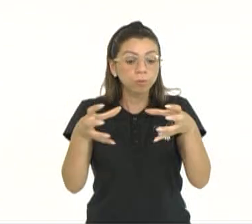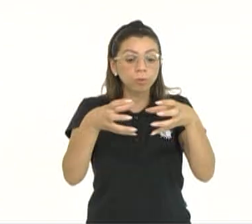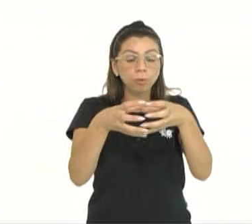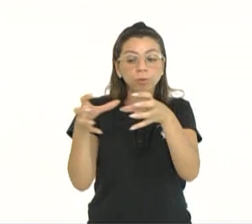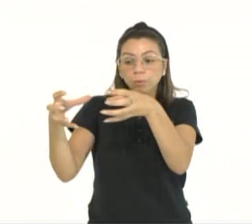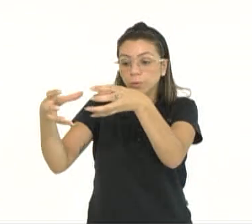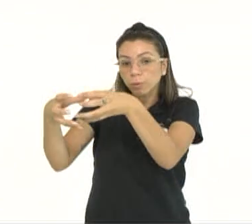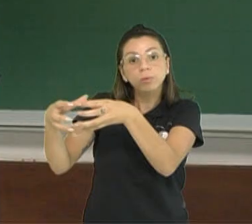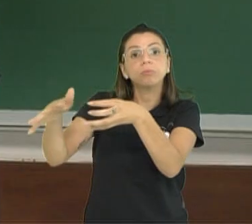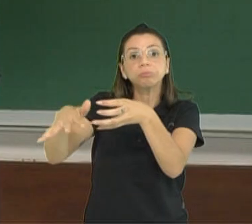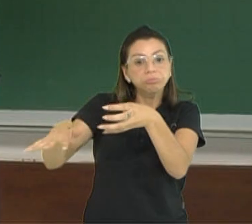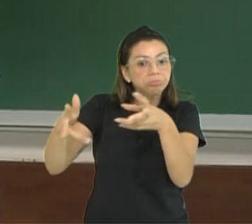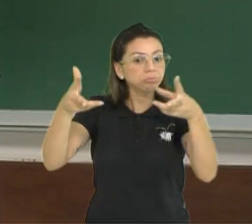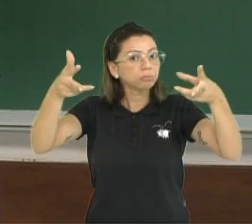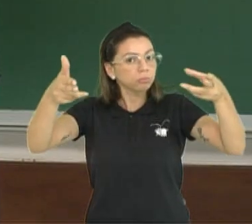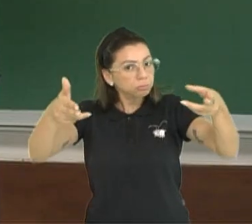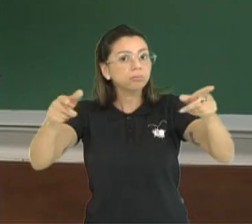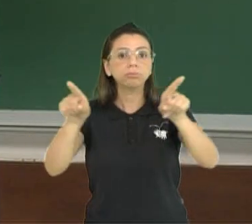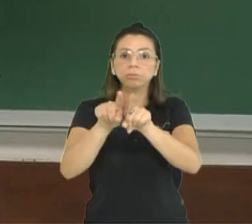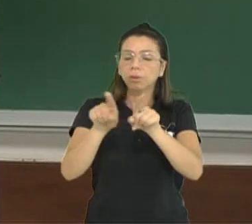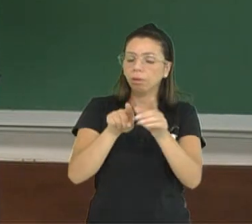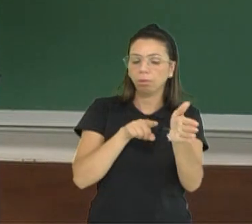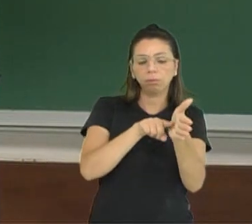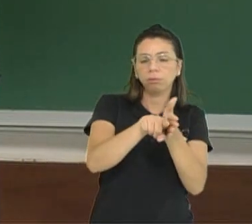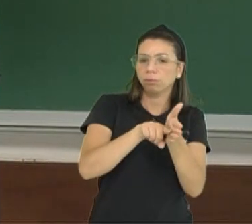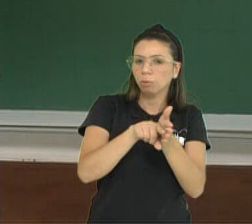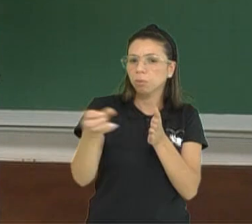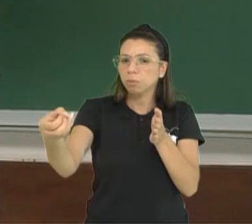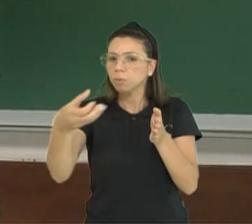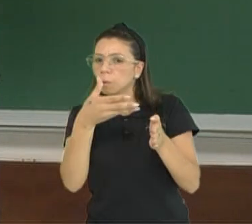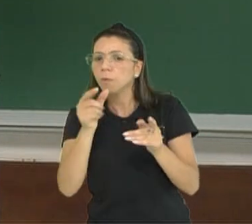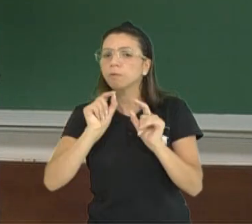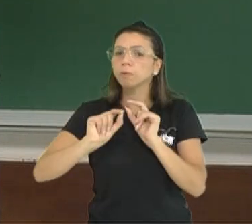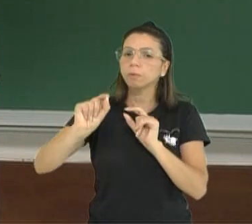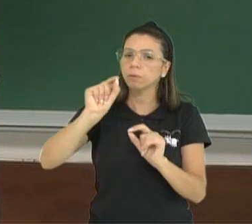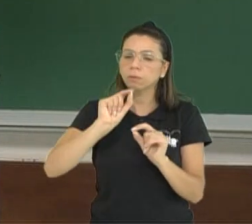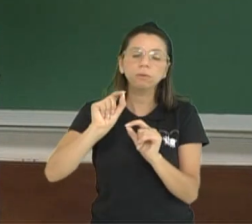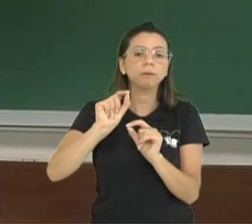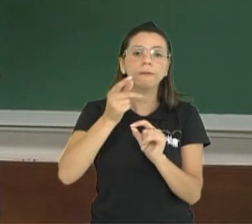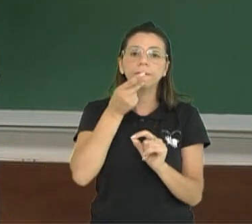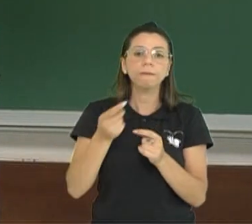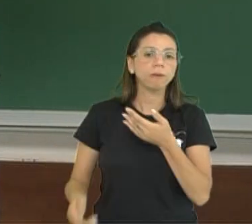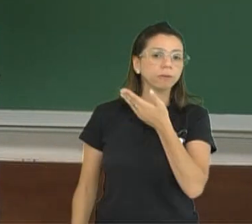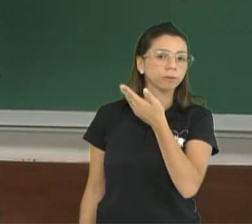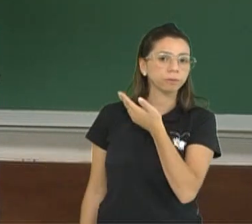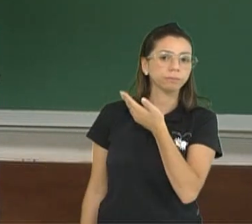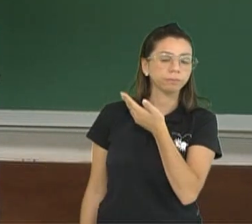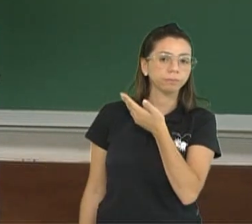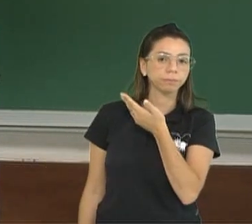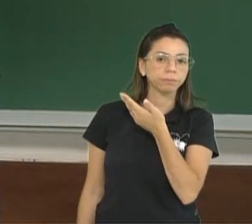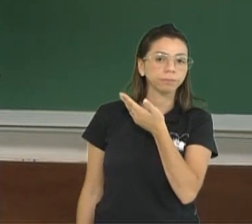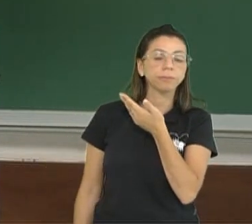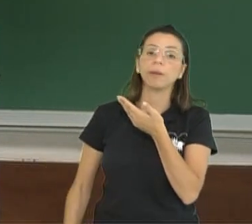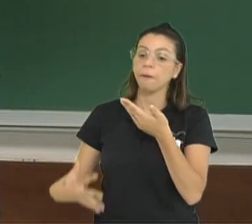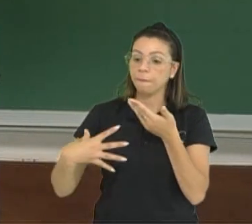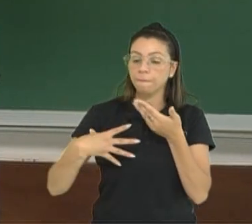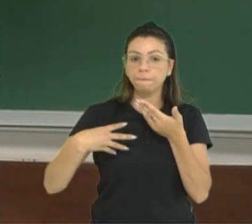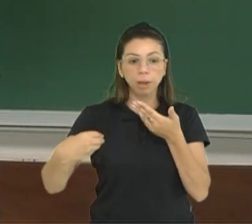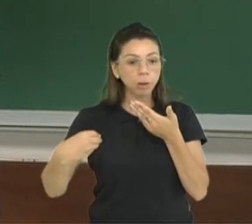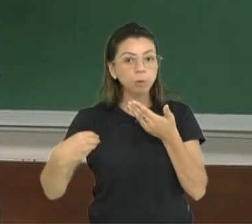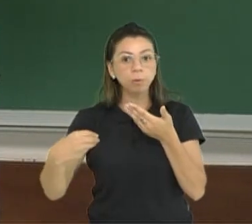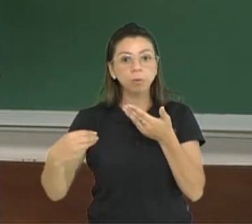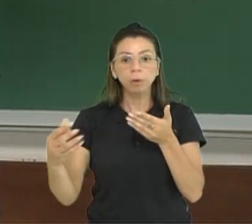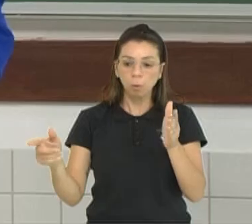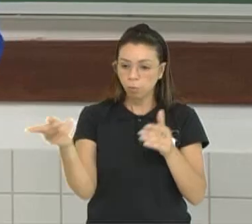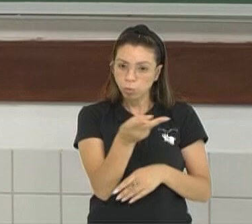mesmo espaço. Existem até alguns estudos mais recentes que dizem que eles acabavam tendo filhos uns com os